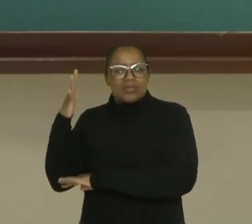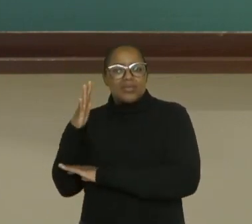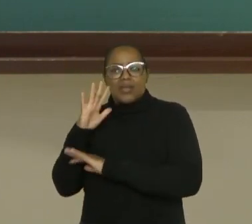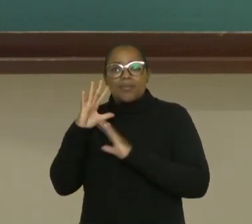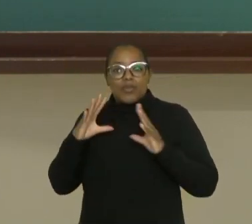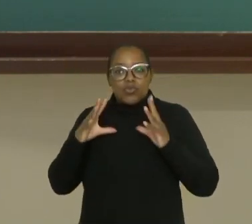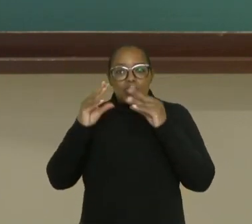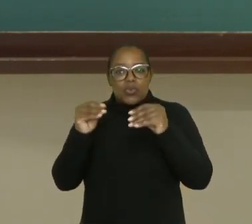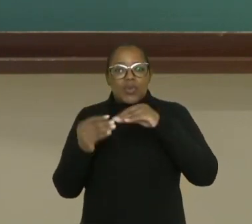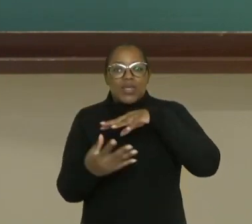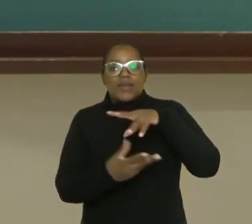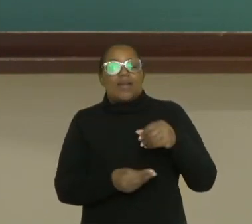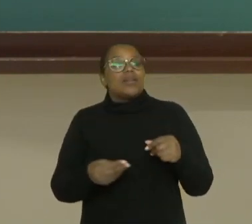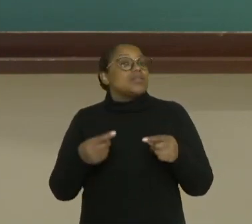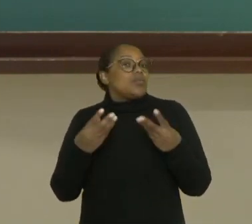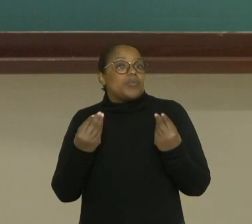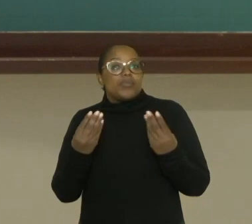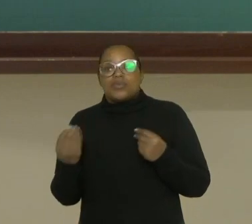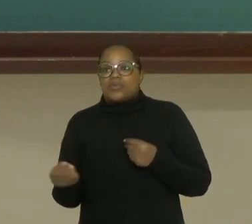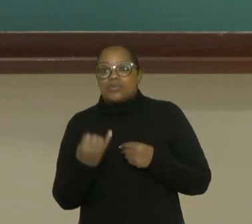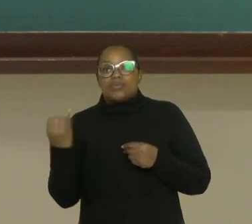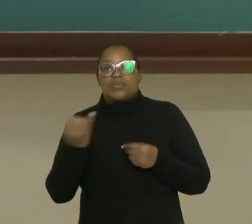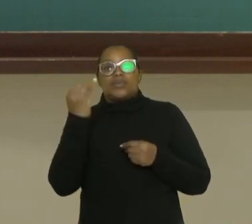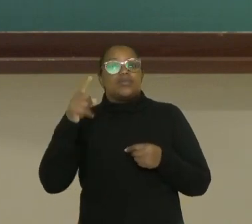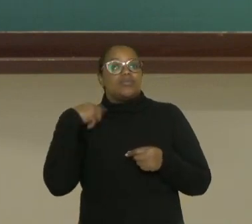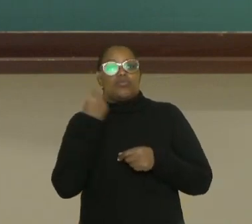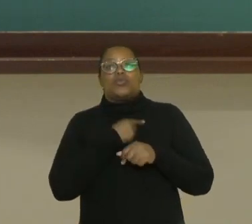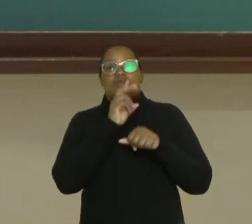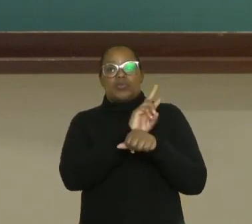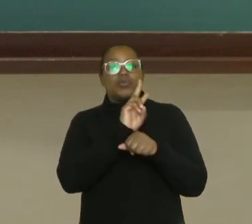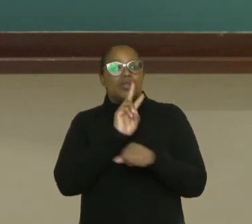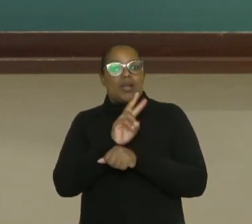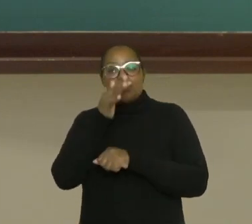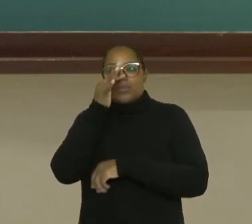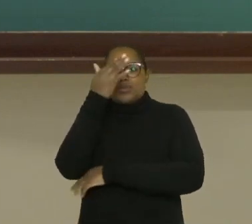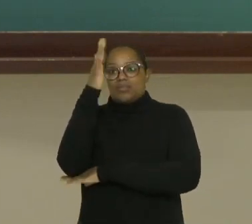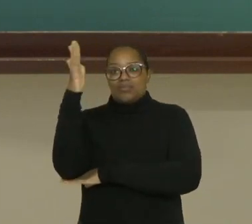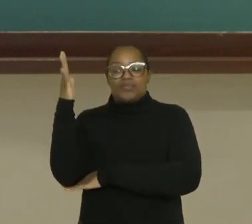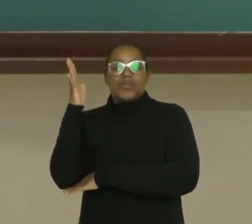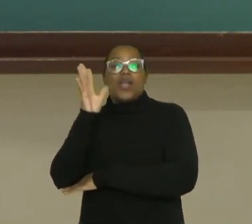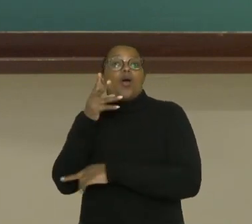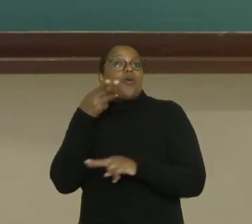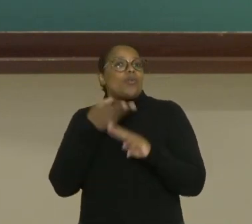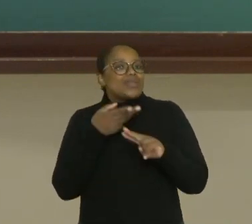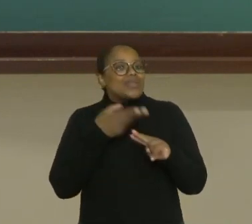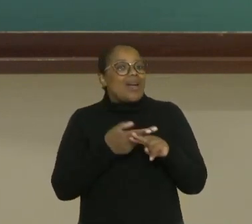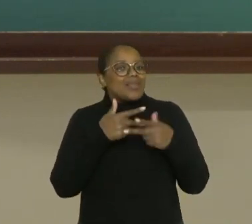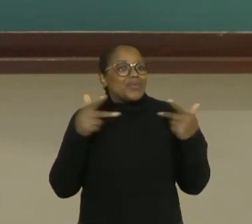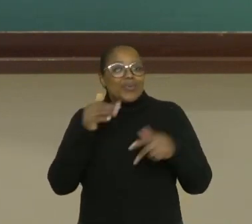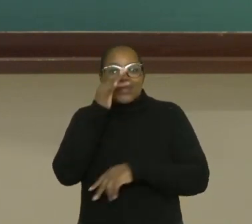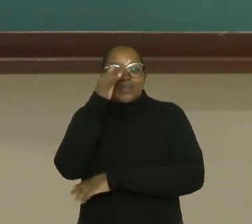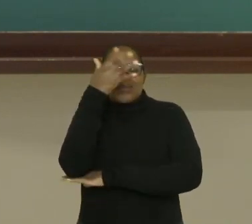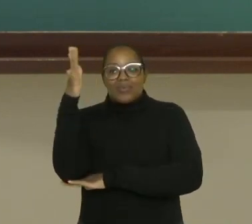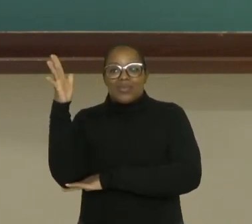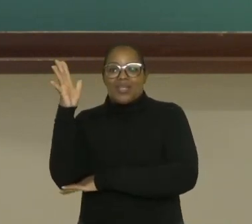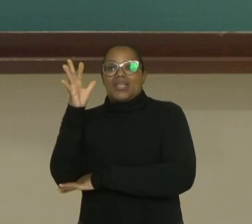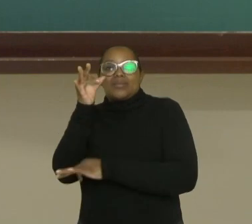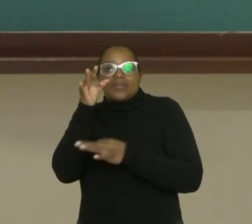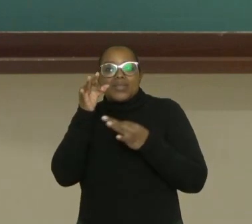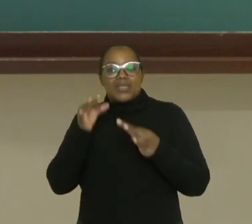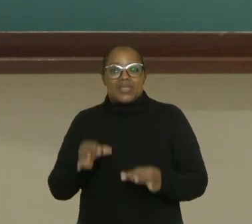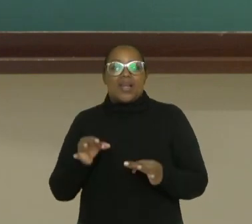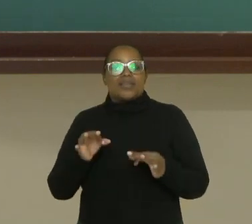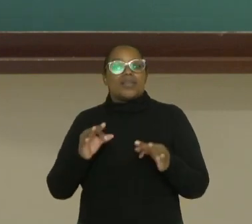na Terra. Por isso é tão importante preservarmos o meio ambiente, consumirmos com consciência, e isso tudo faz parte